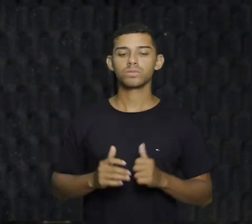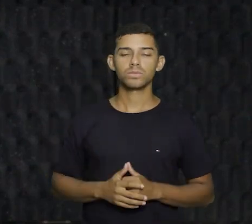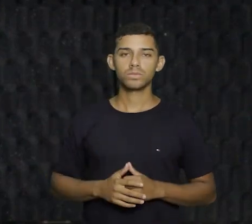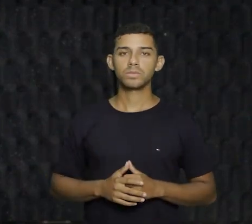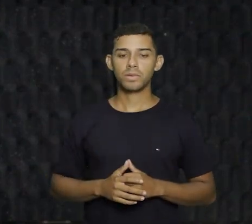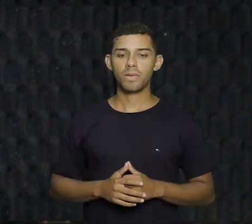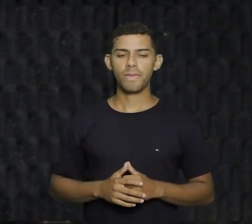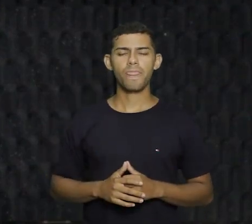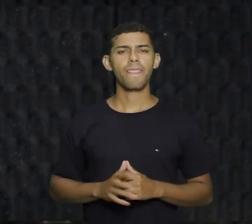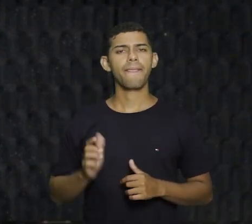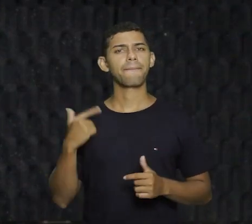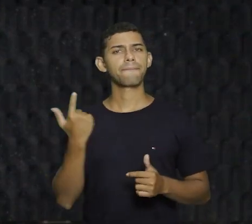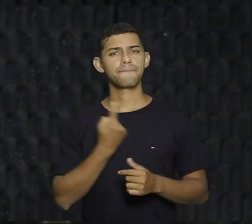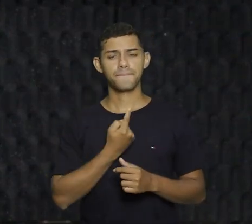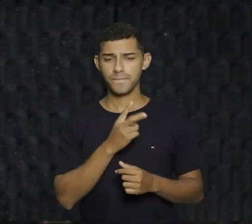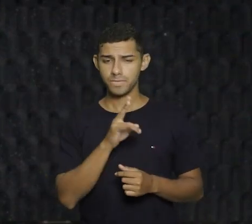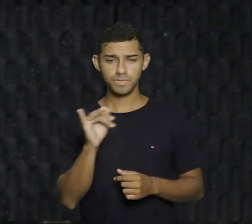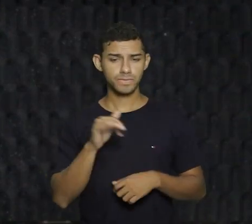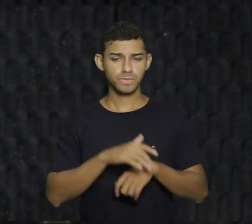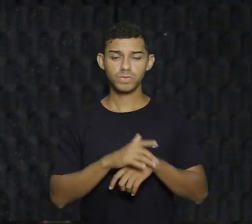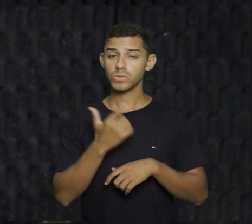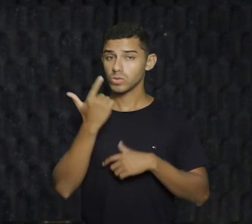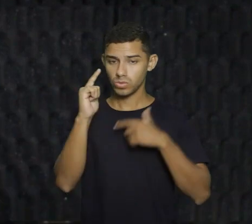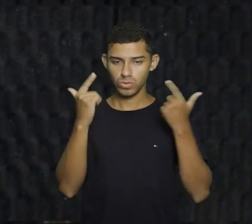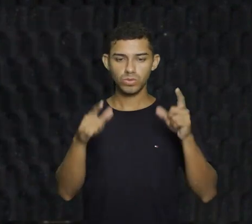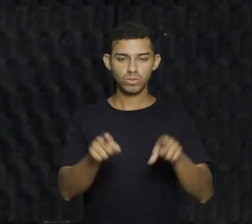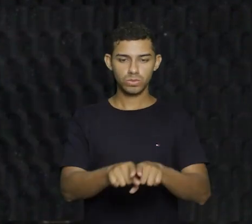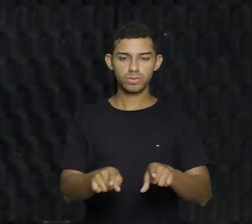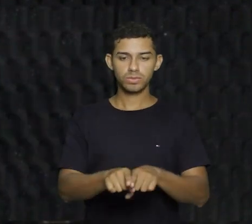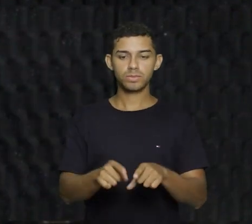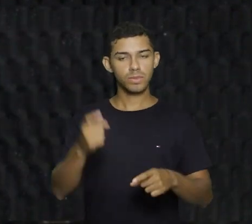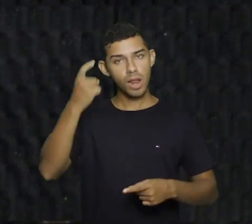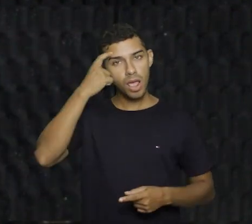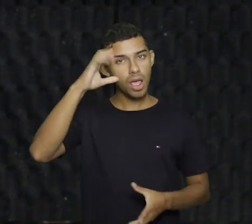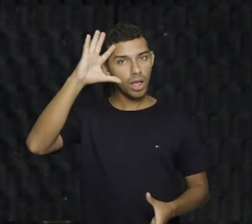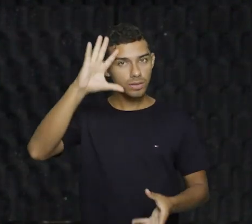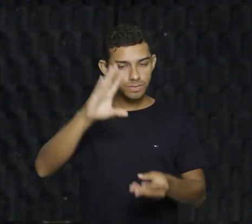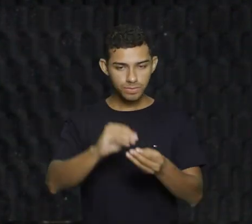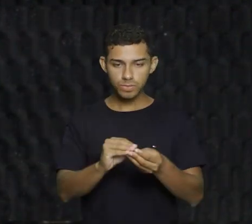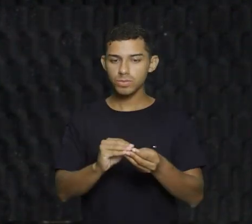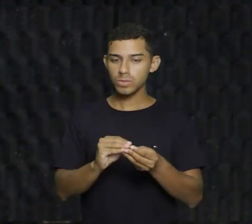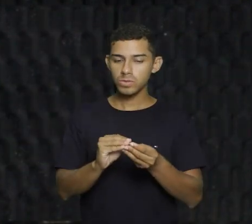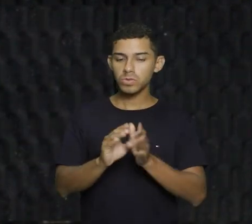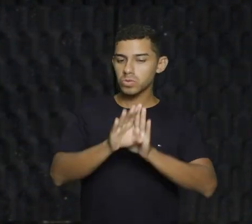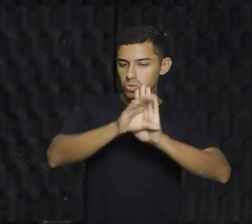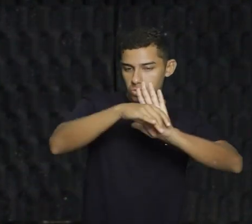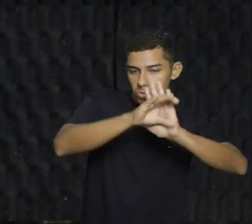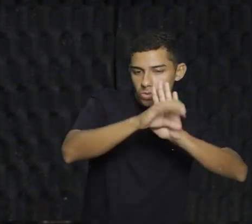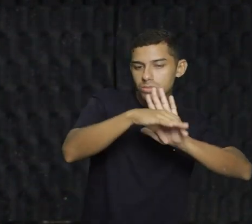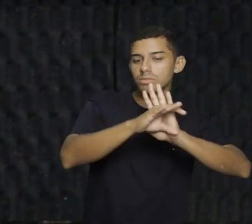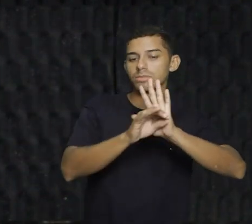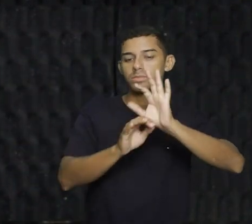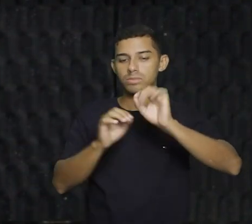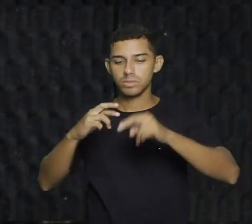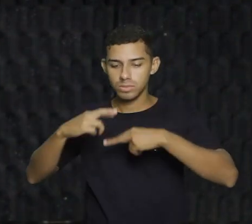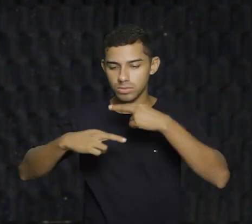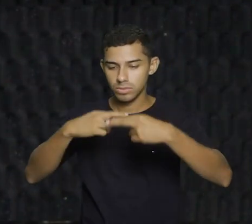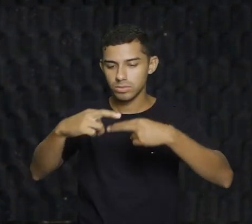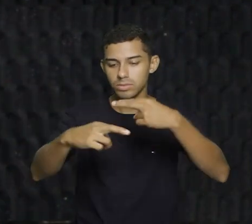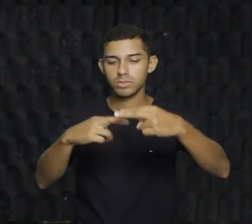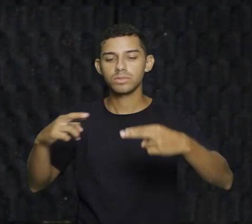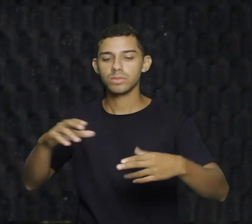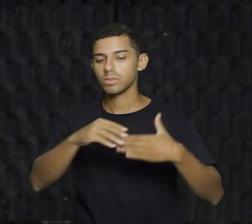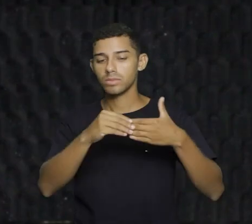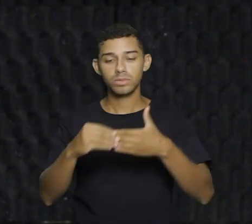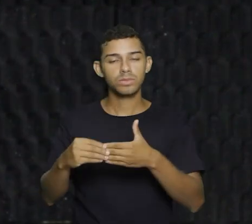vai trabalhar essa obra e outras e repensar sobre os conceitos do Renascimento e do que vai